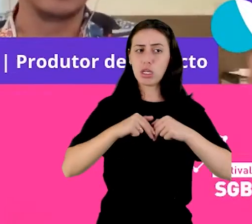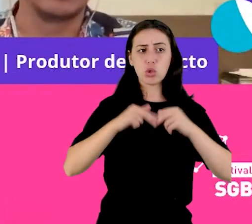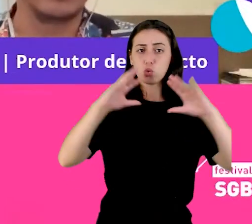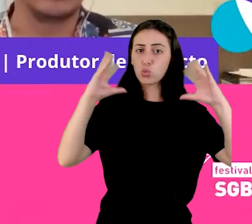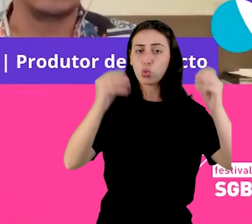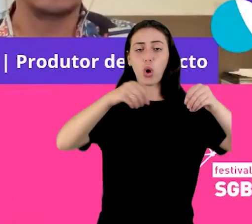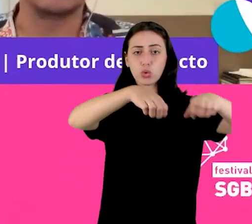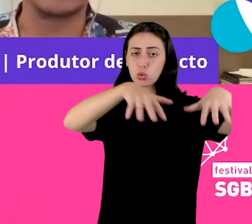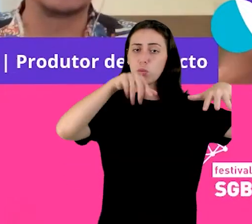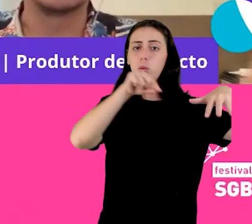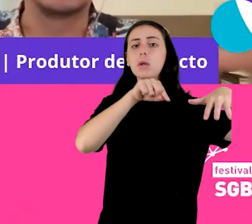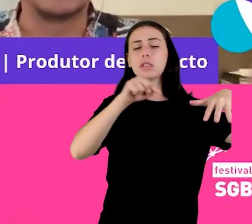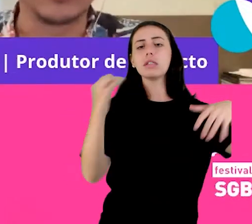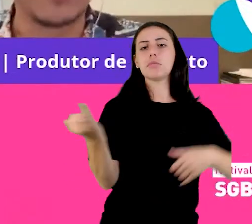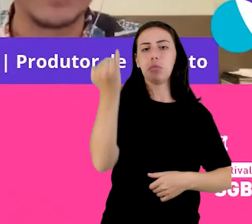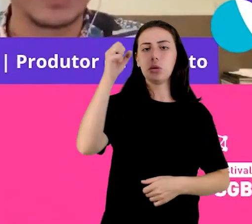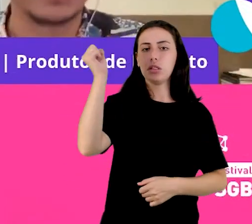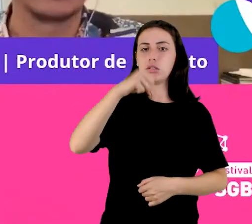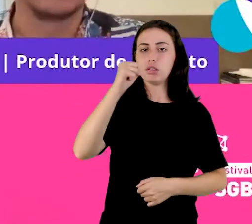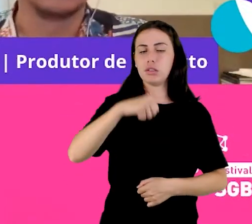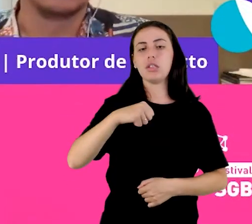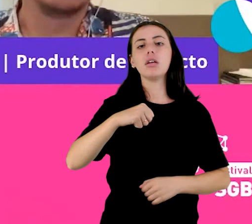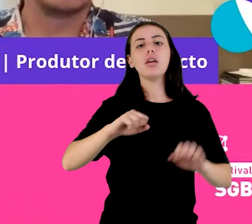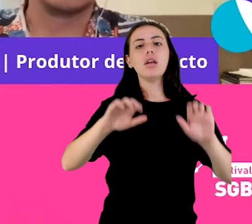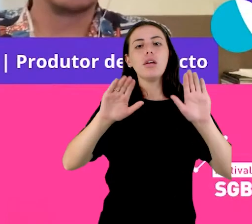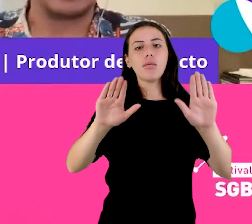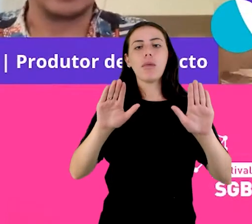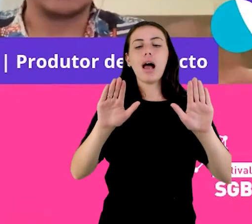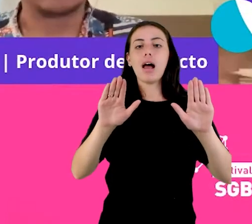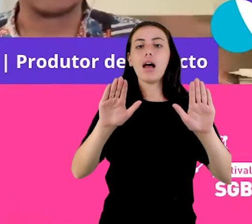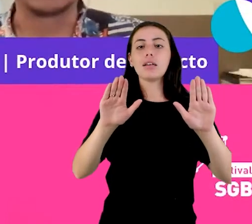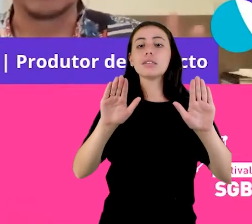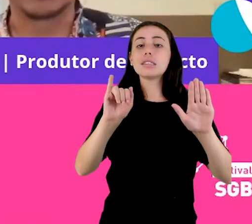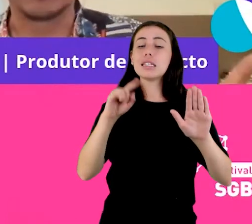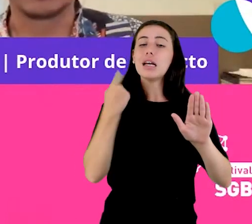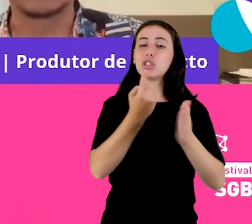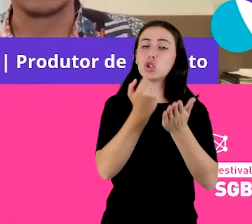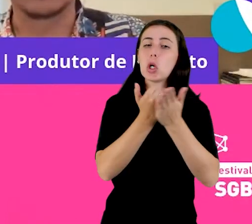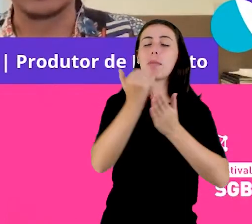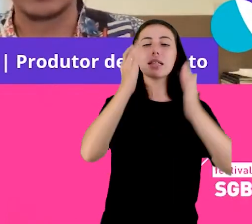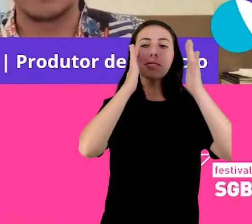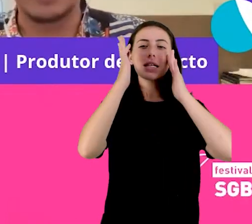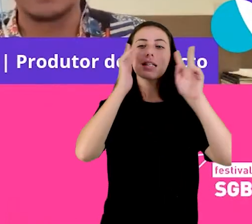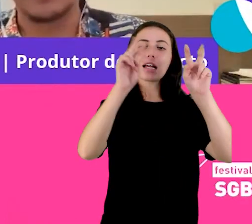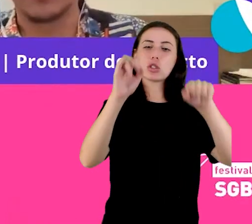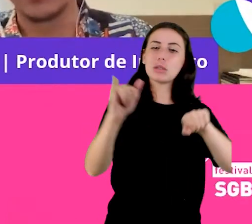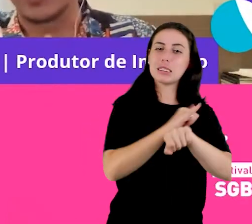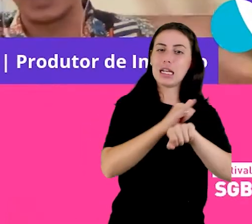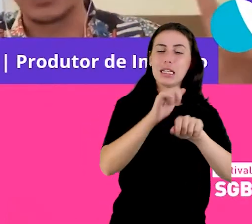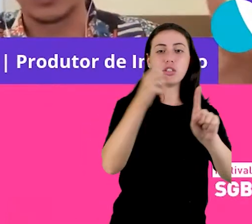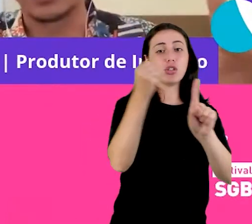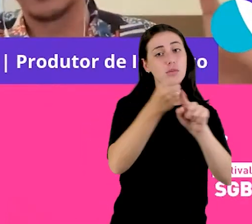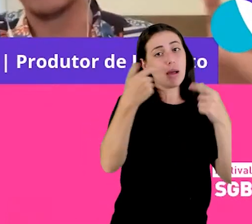diferentes e de onde mobilizar, né? Então, todos os públicos são importantes. Quando a gente trabalha, um